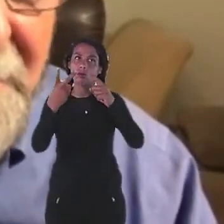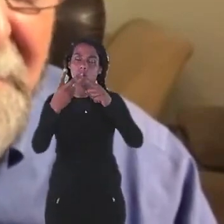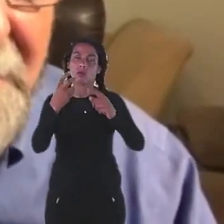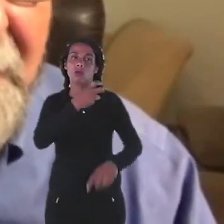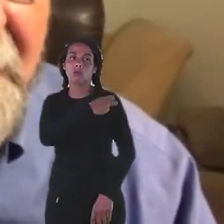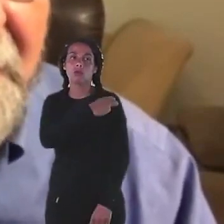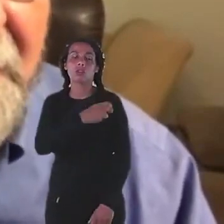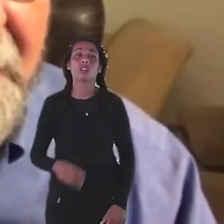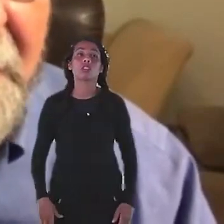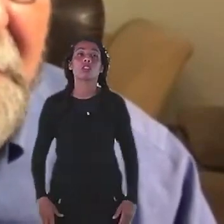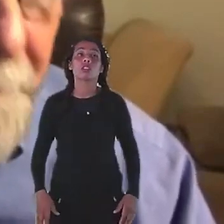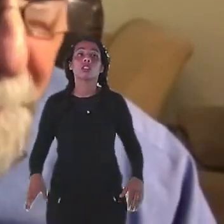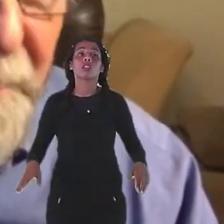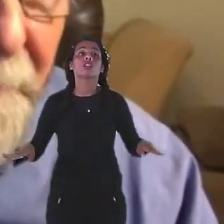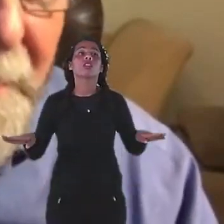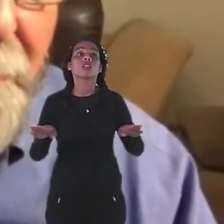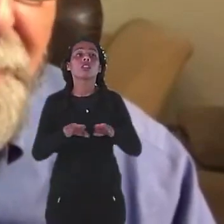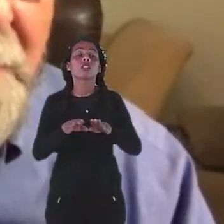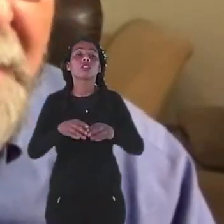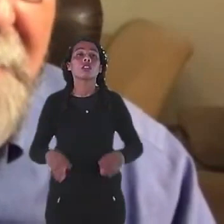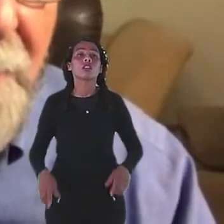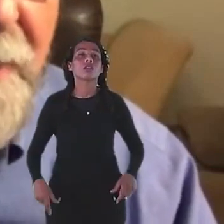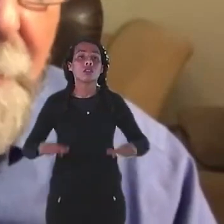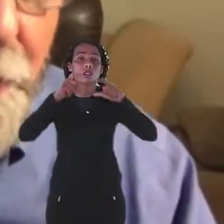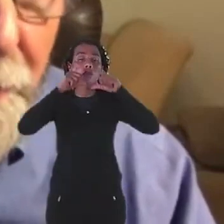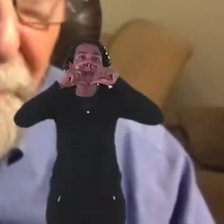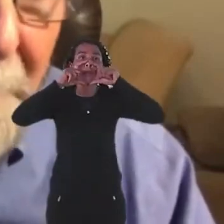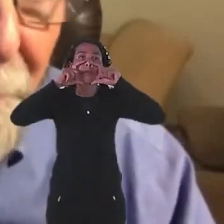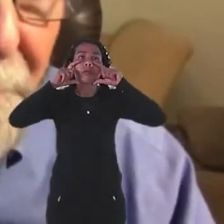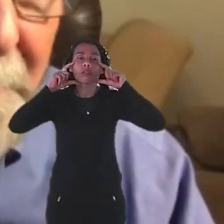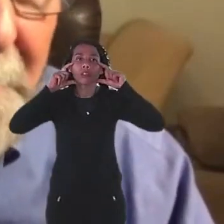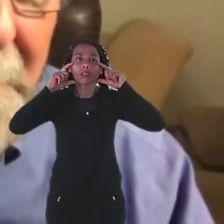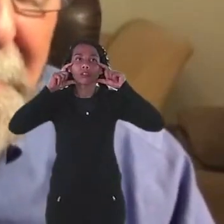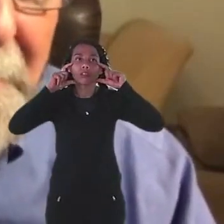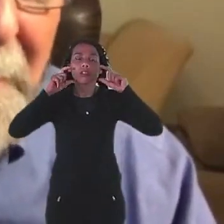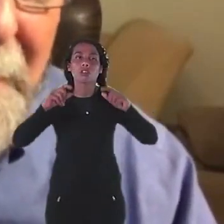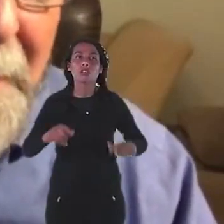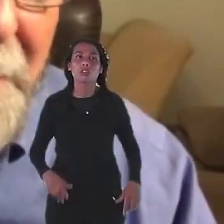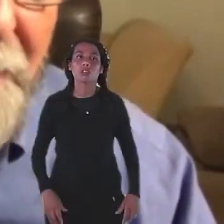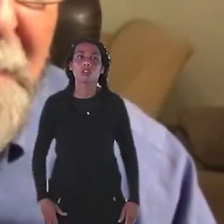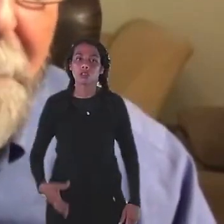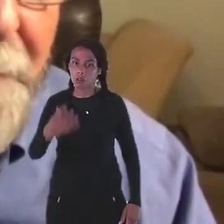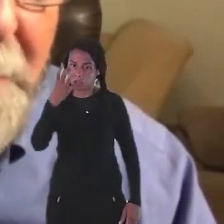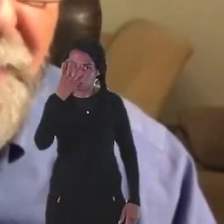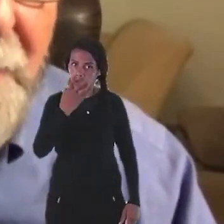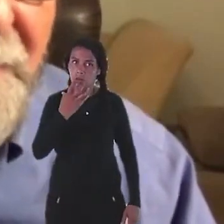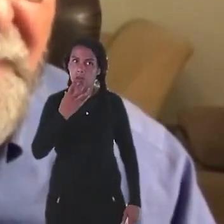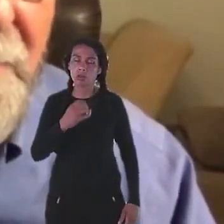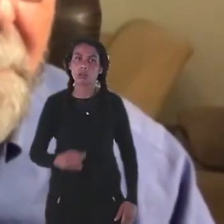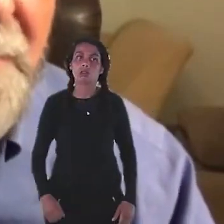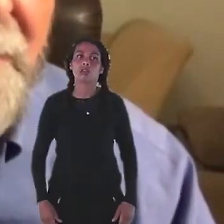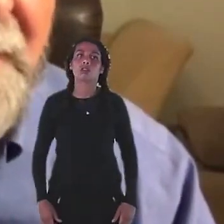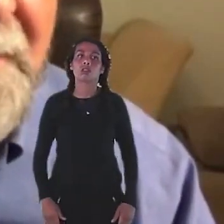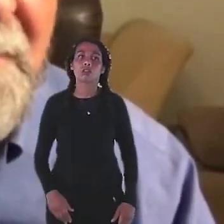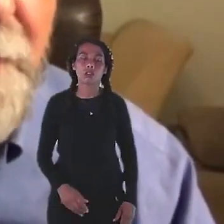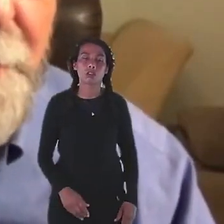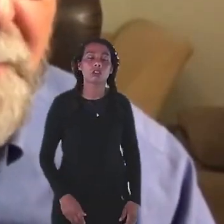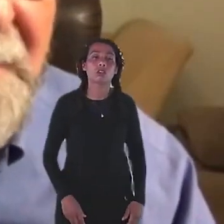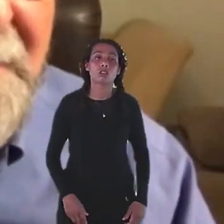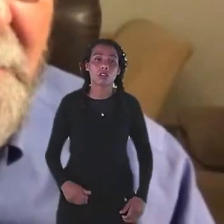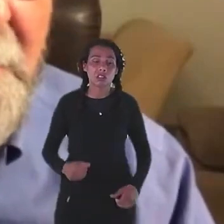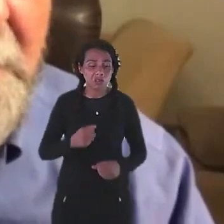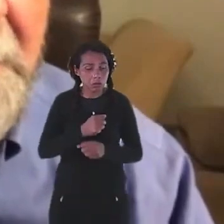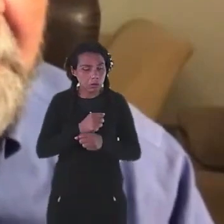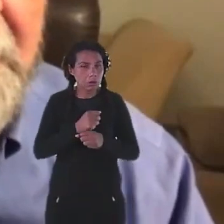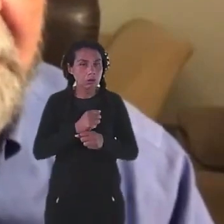usar máscaras e vamos ter que ficar usando máscaras durante muito tempo. Nós não vamos ter condição de abandonar esse tipo